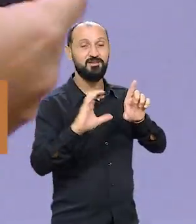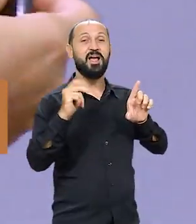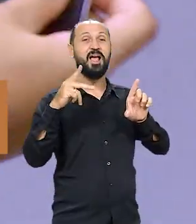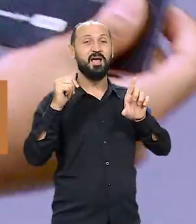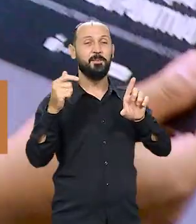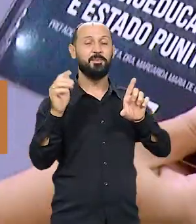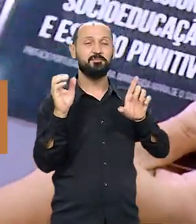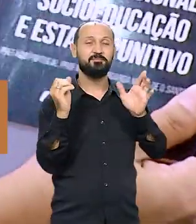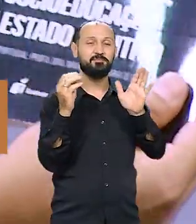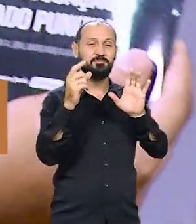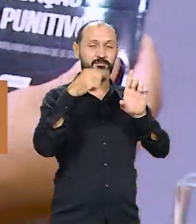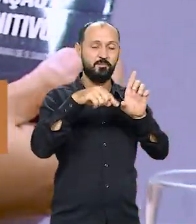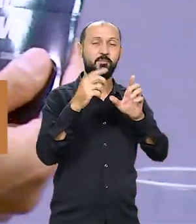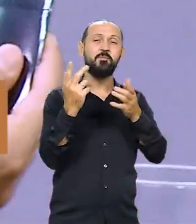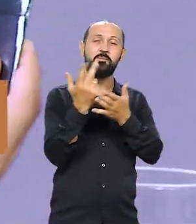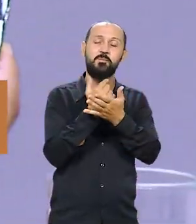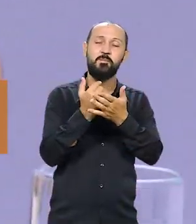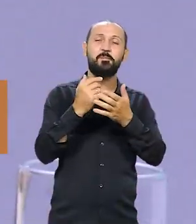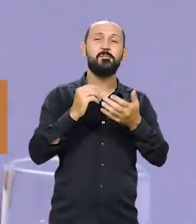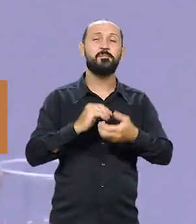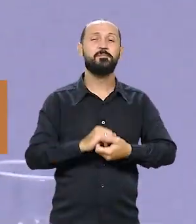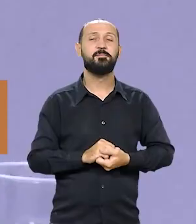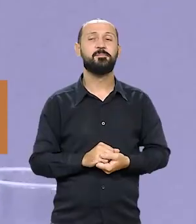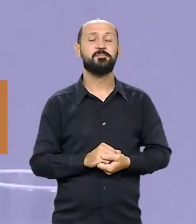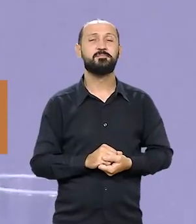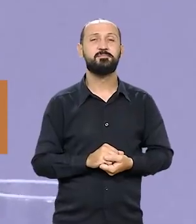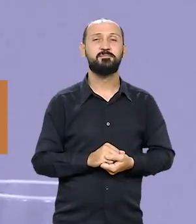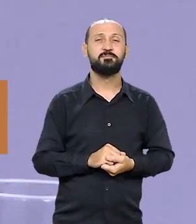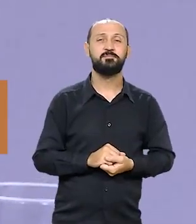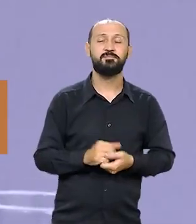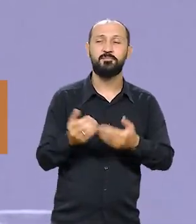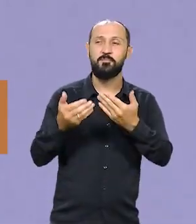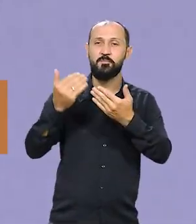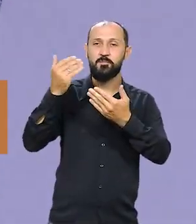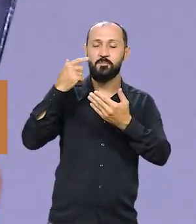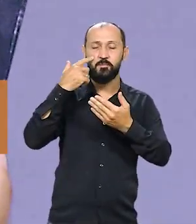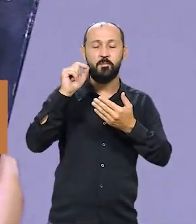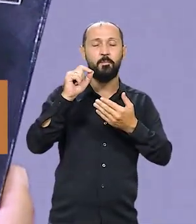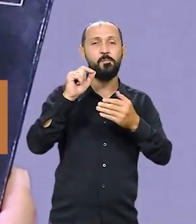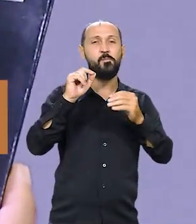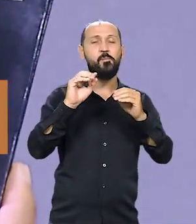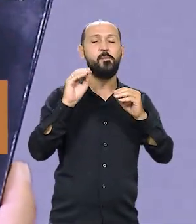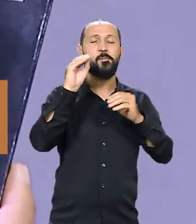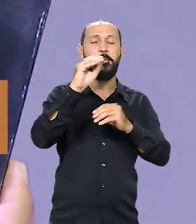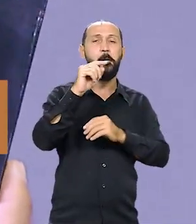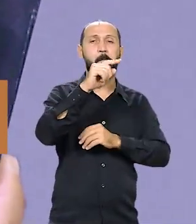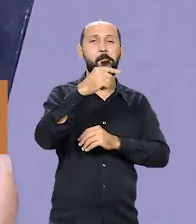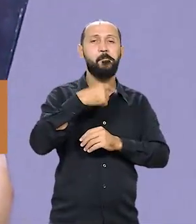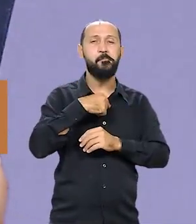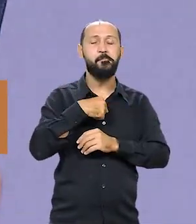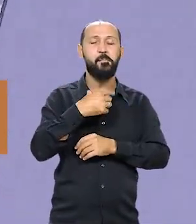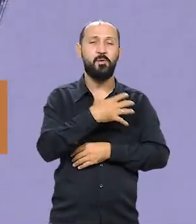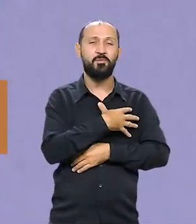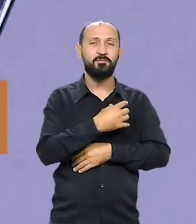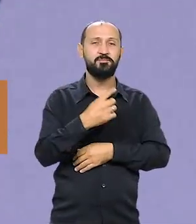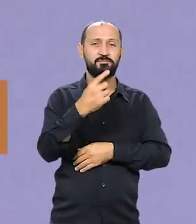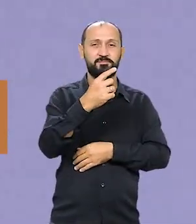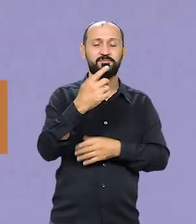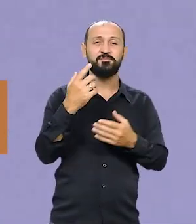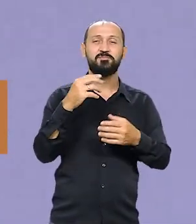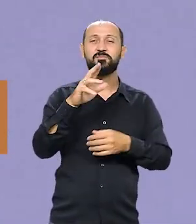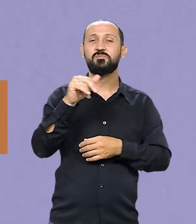capa. A gente precisava elaborar uma capa, na época, né, foi durante, e ali em cima é do meu